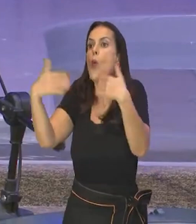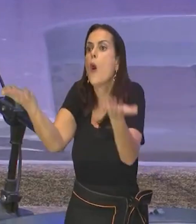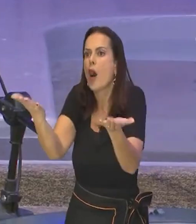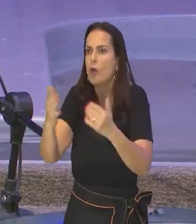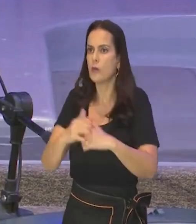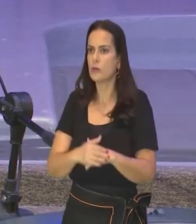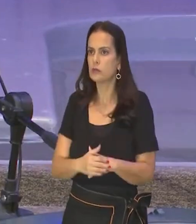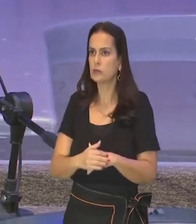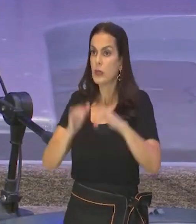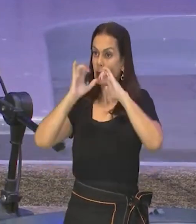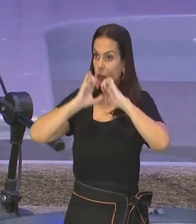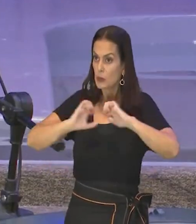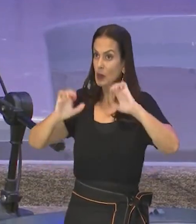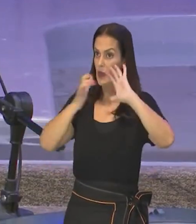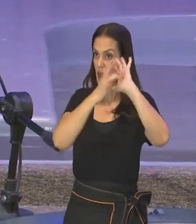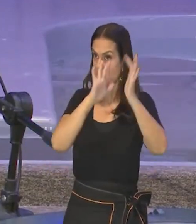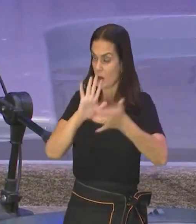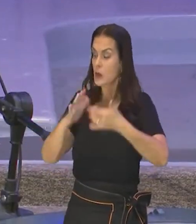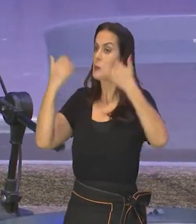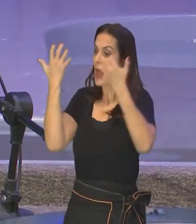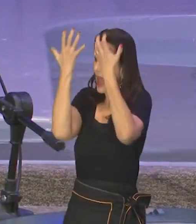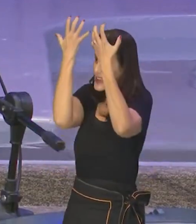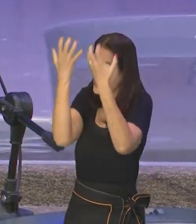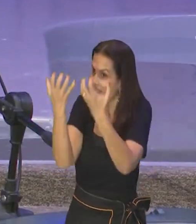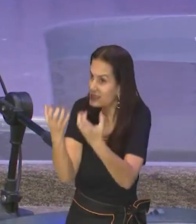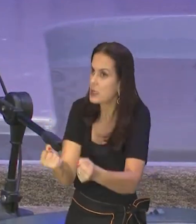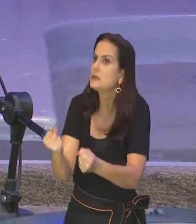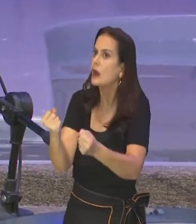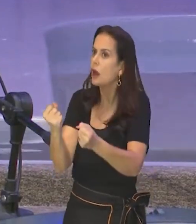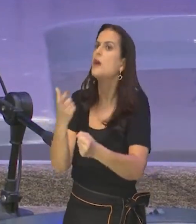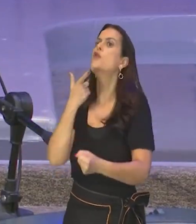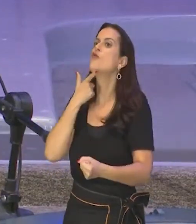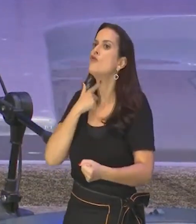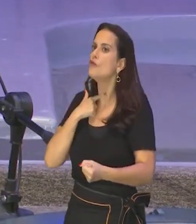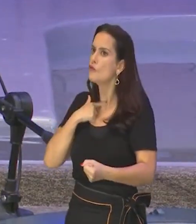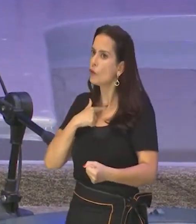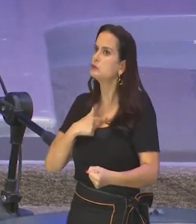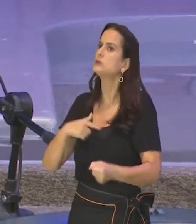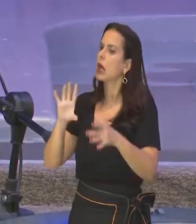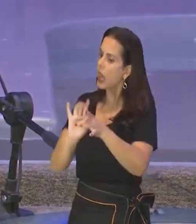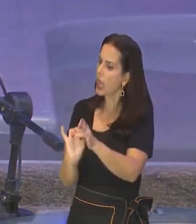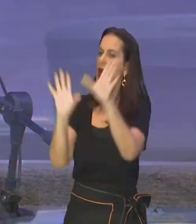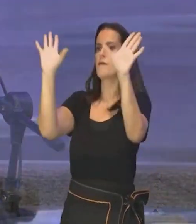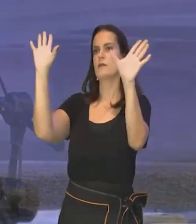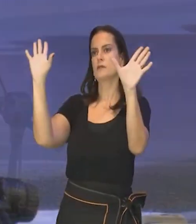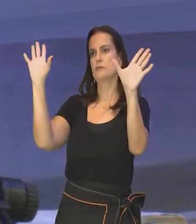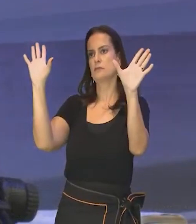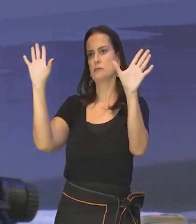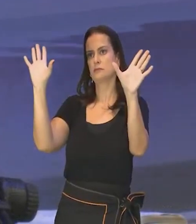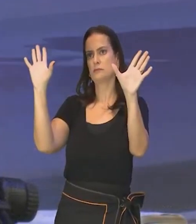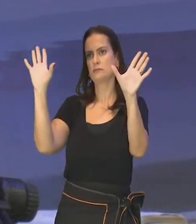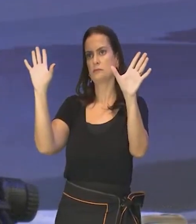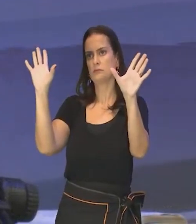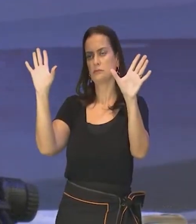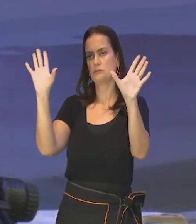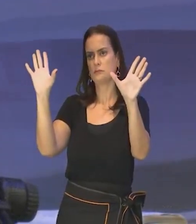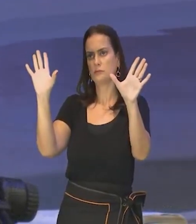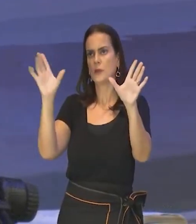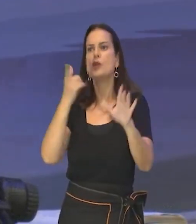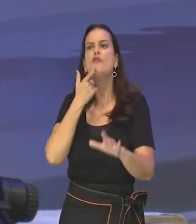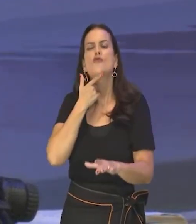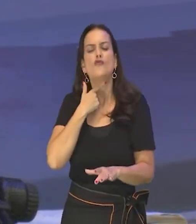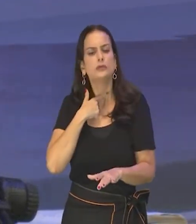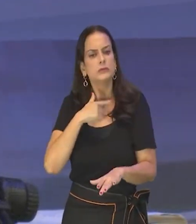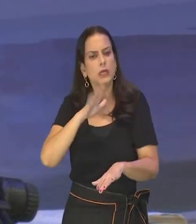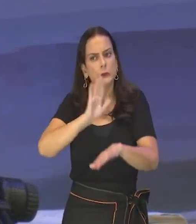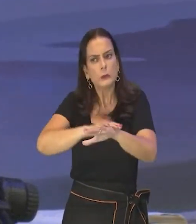A mensagem do Evangelho, ela deve ser aceita de maneira muito espontânea, muito livre, com muita vontade,